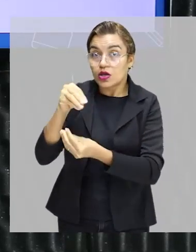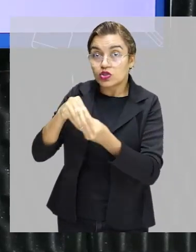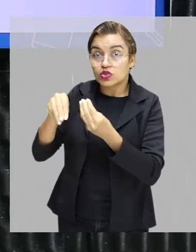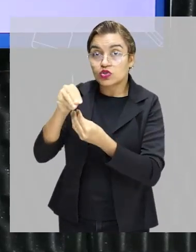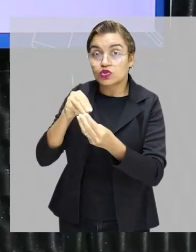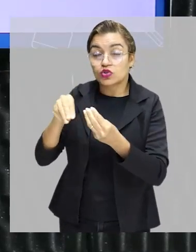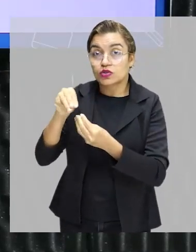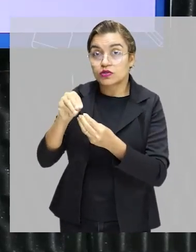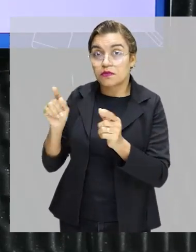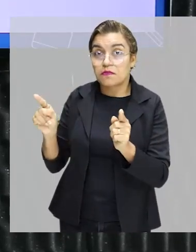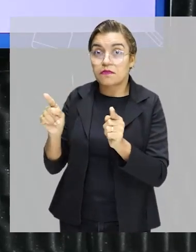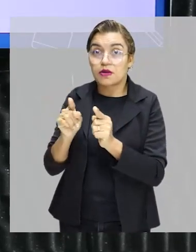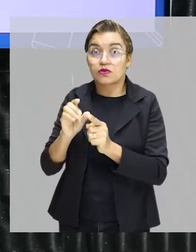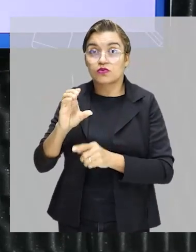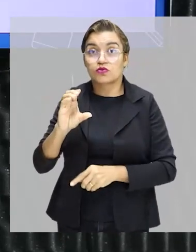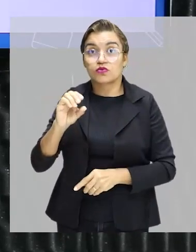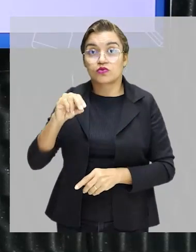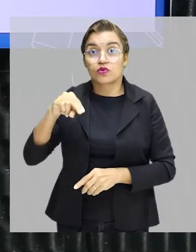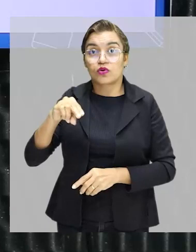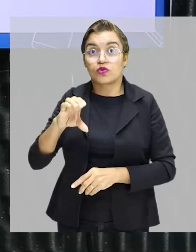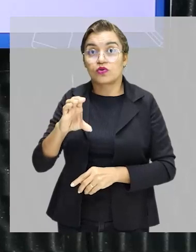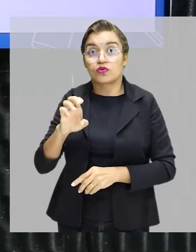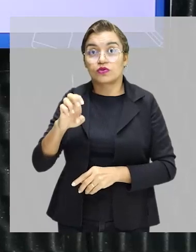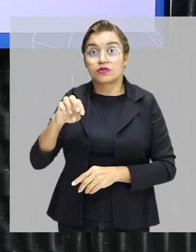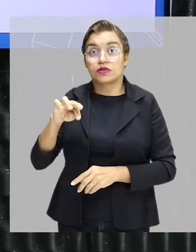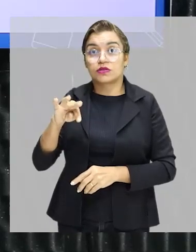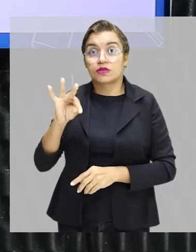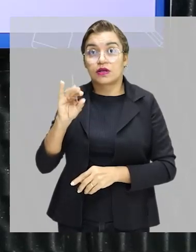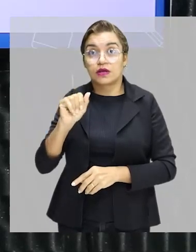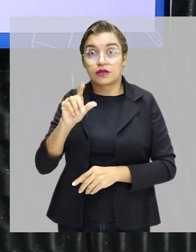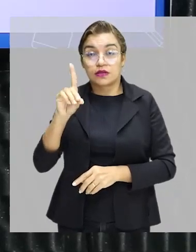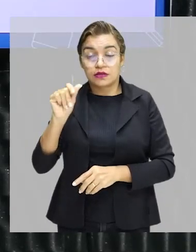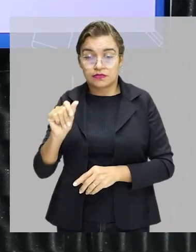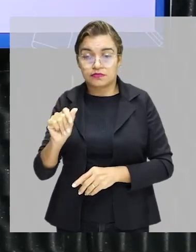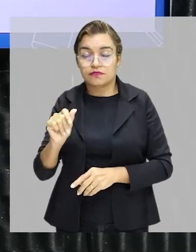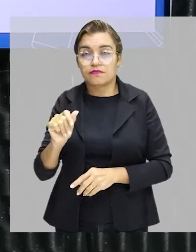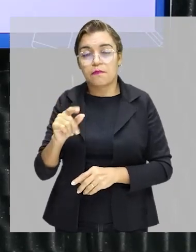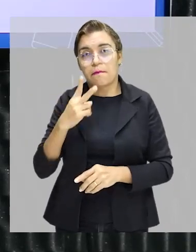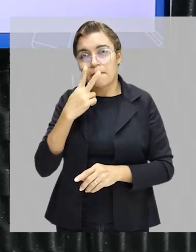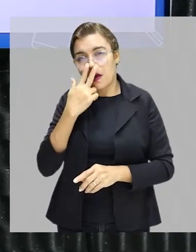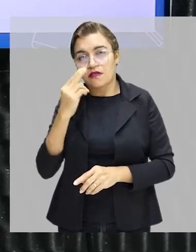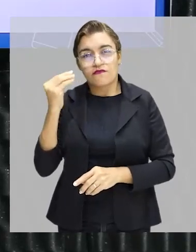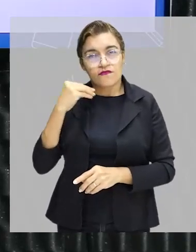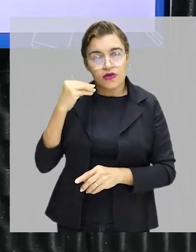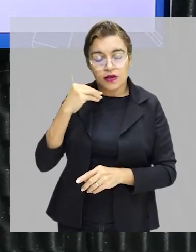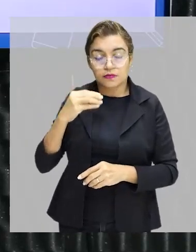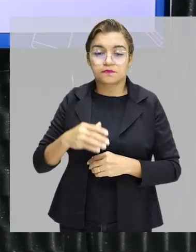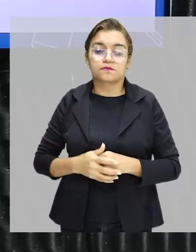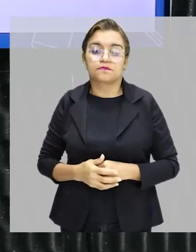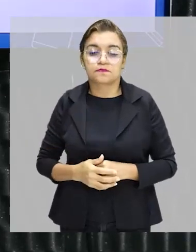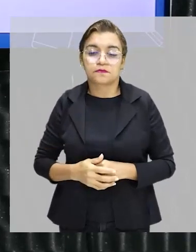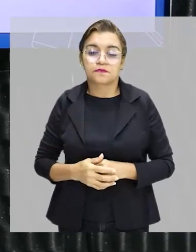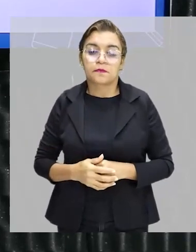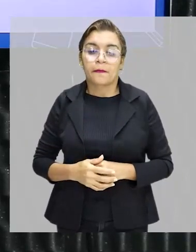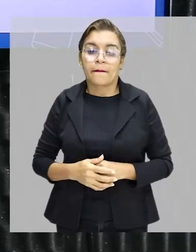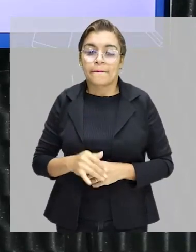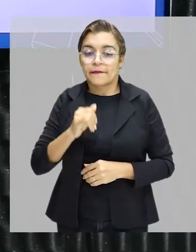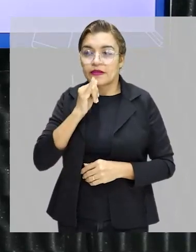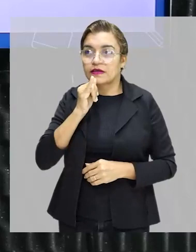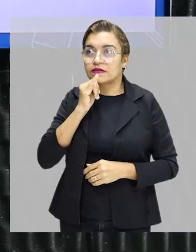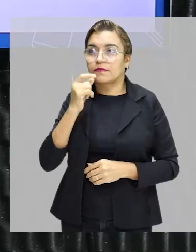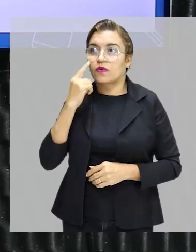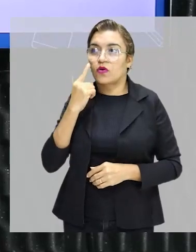menos concentrada, né? Entre aspas, mais fraca, certo? Bom, qual é a expressão da diluição?